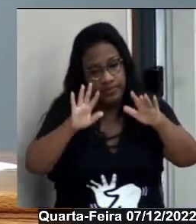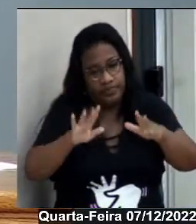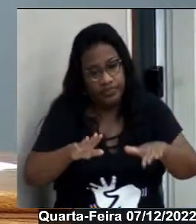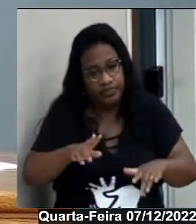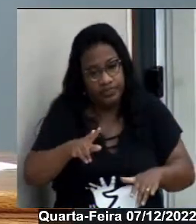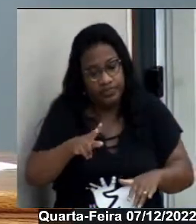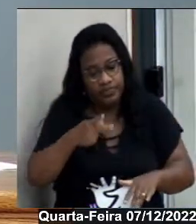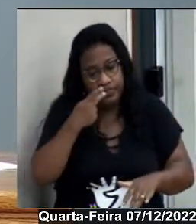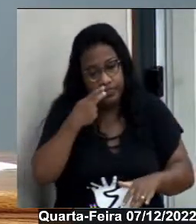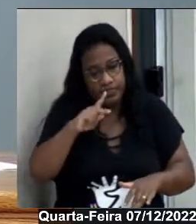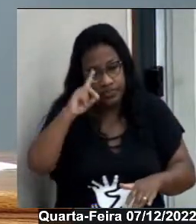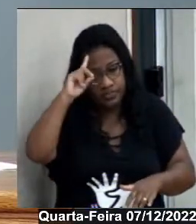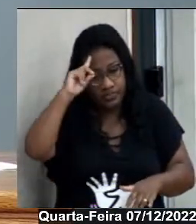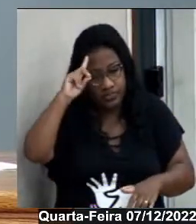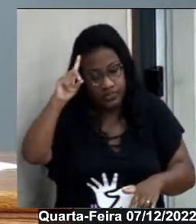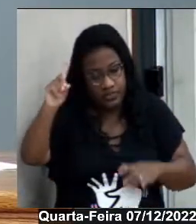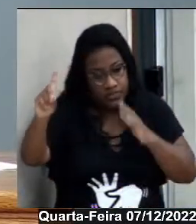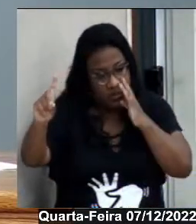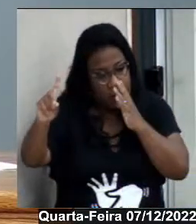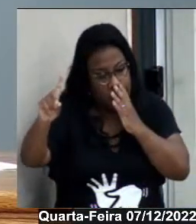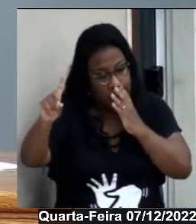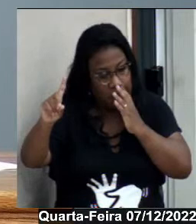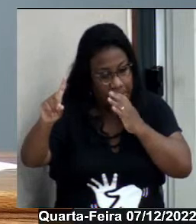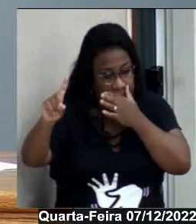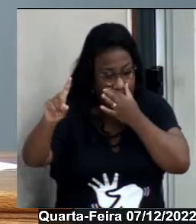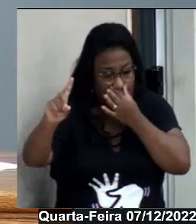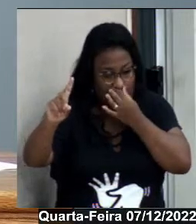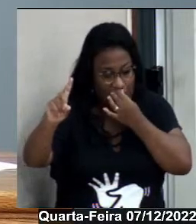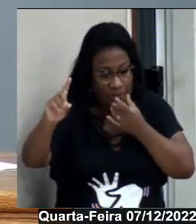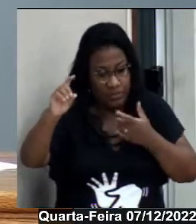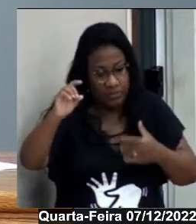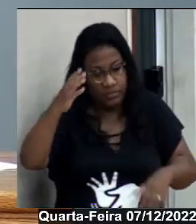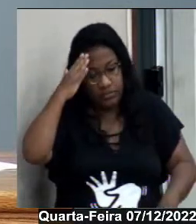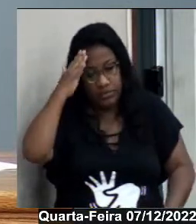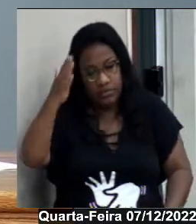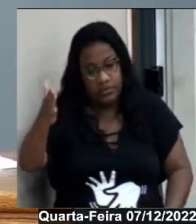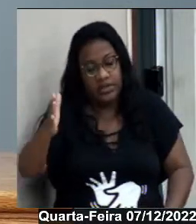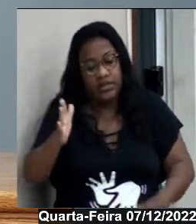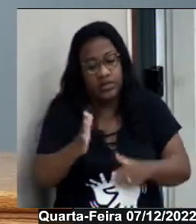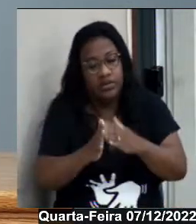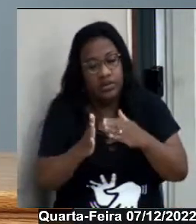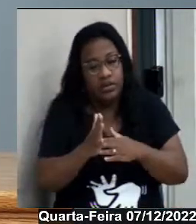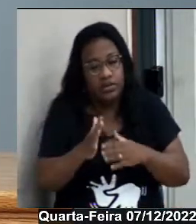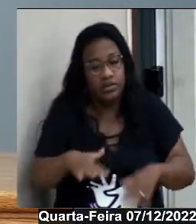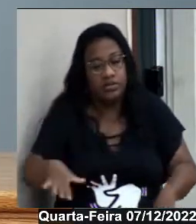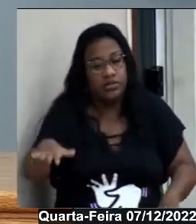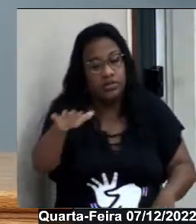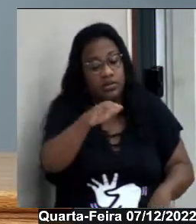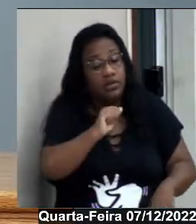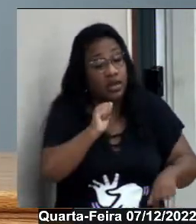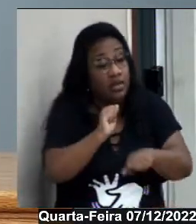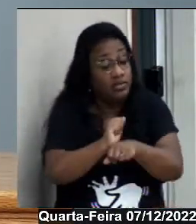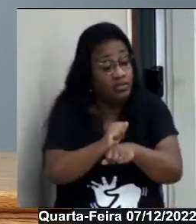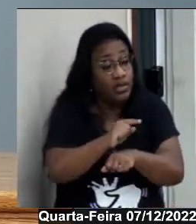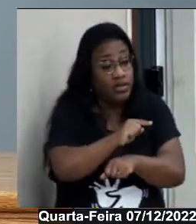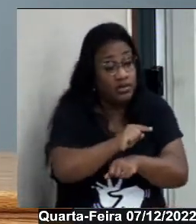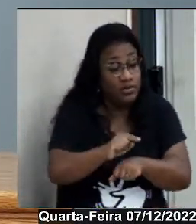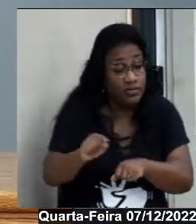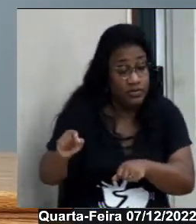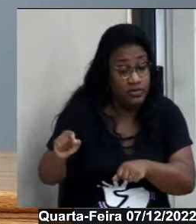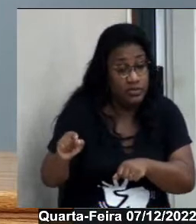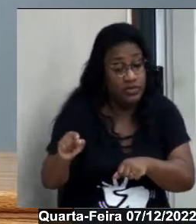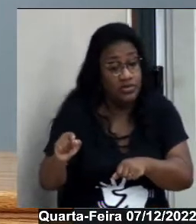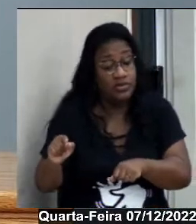aí e possa te dar muito, muito mais vitória. Deus abençoe. Obrigado, vereador. Muito obrigado a todos. Espero vocês no